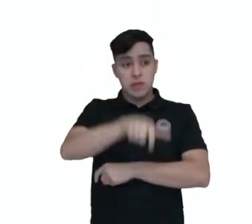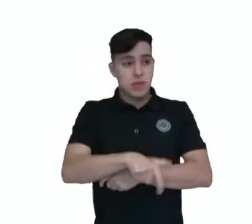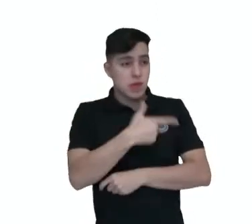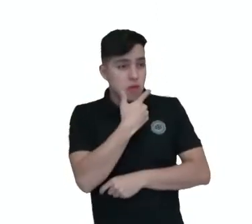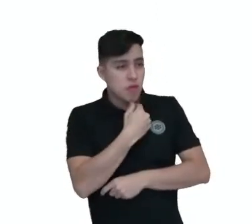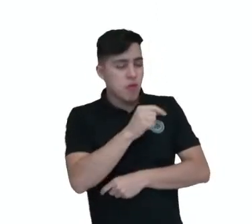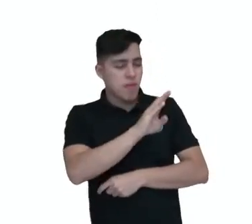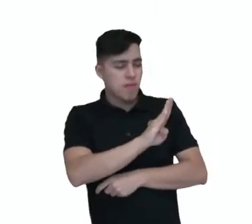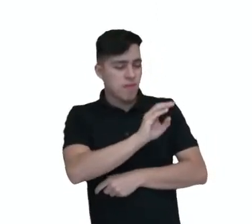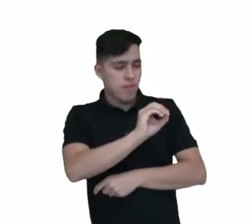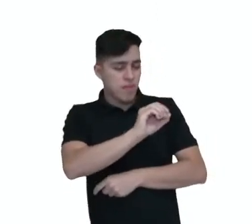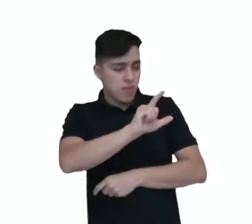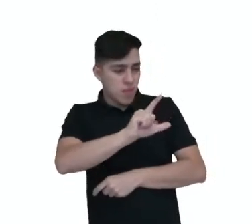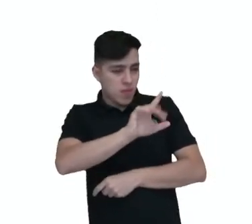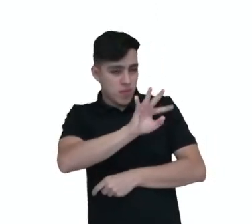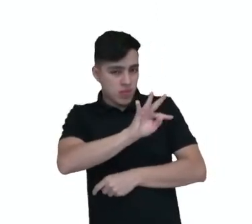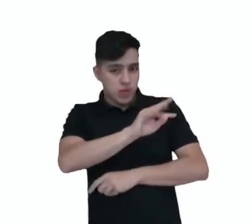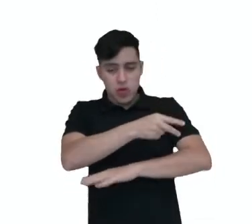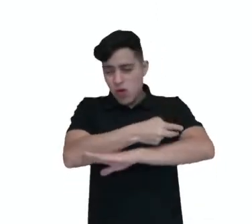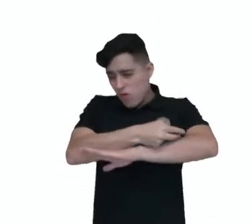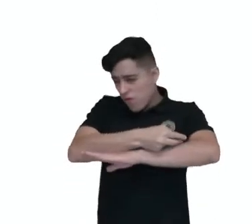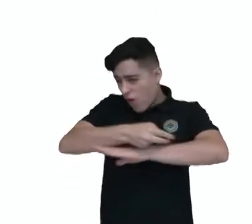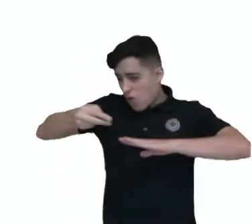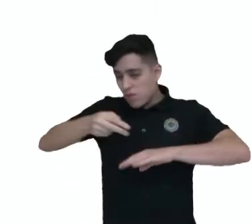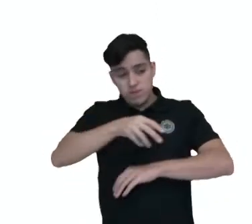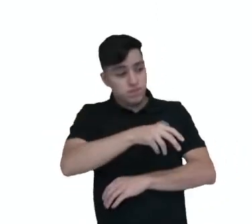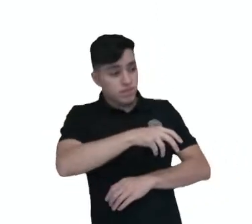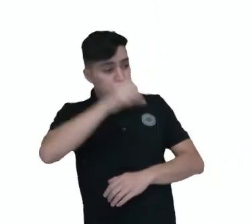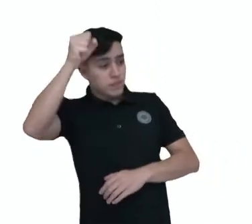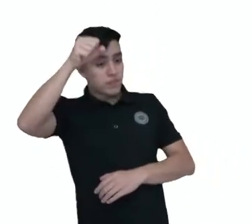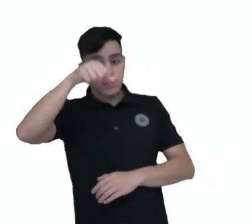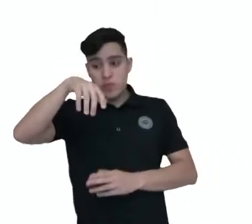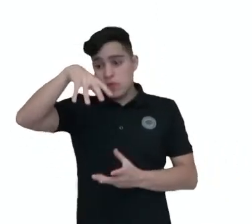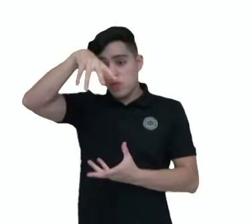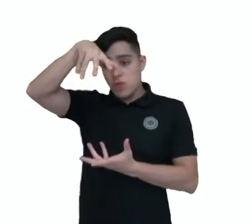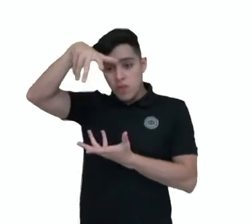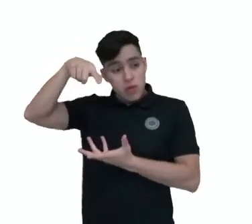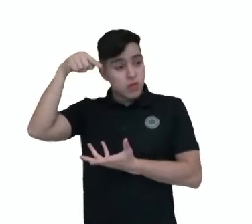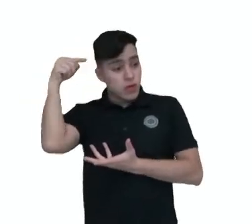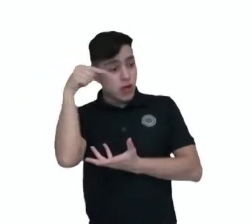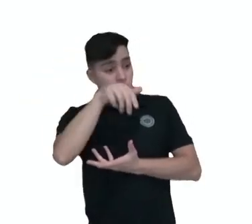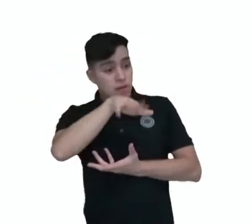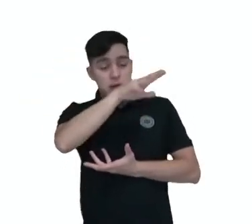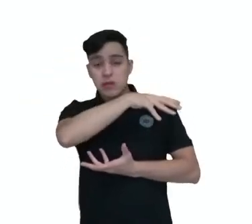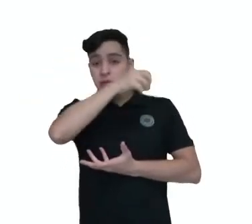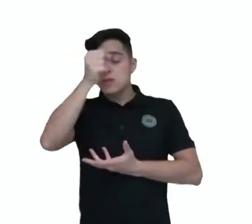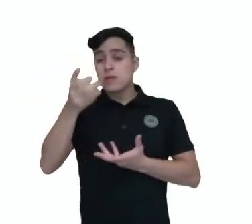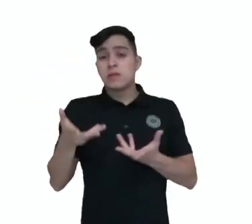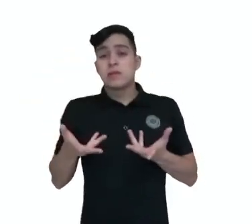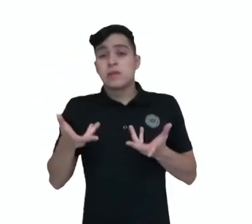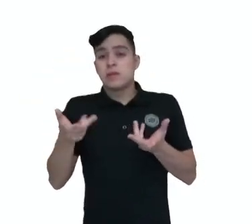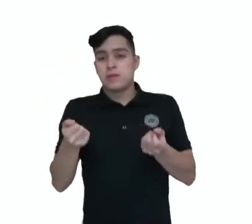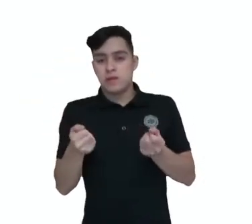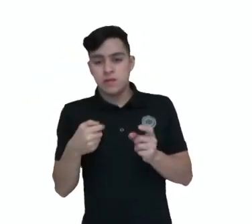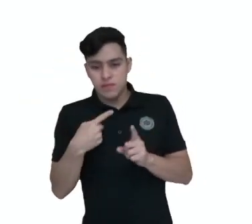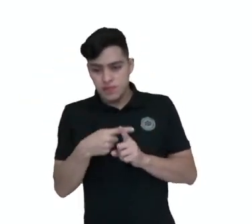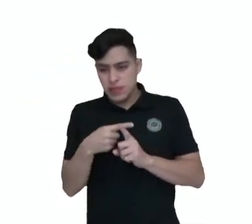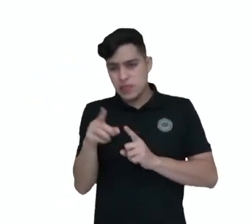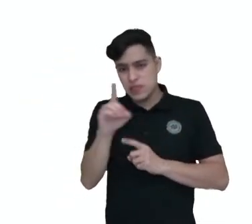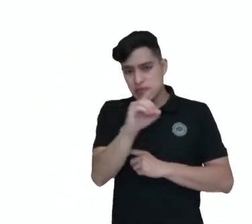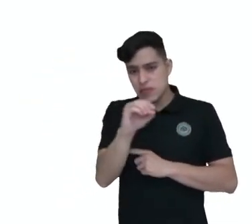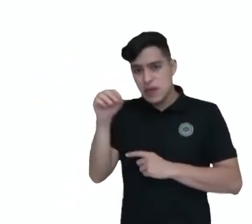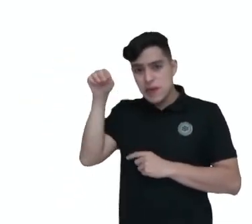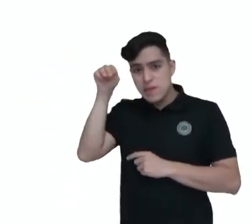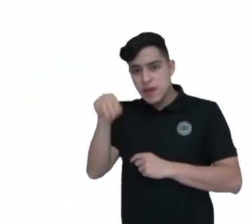mundo. Recorde de 9,58 segundos nos 100 metros, obtido pelo jamaicano